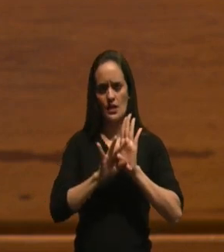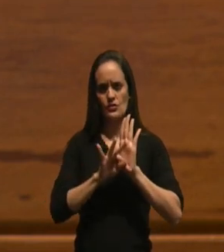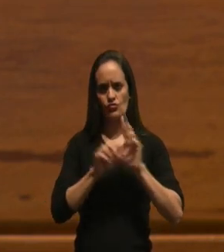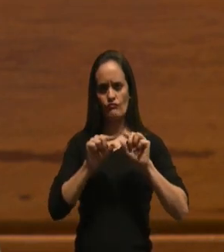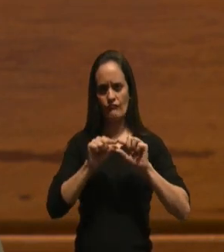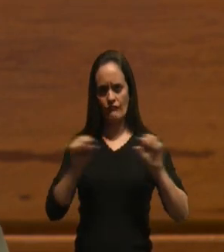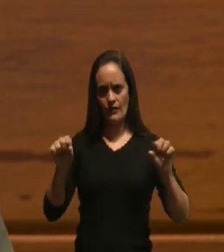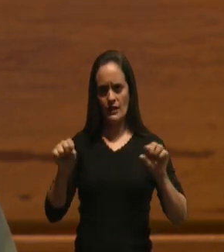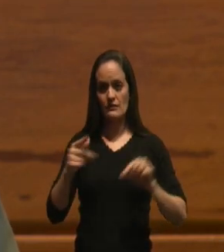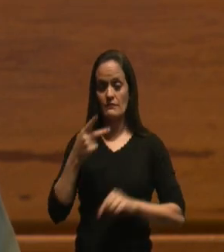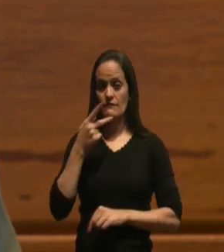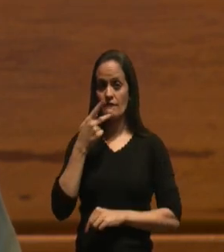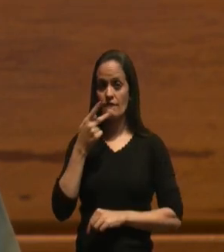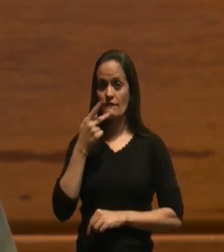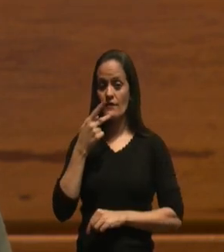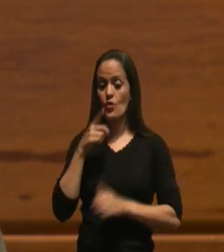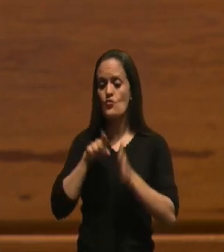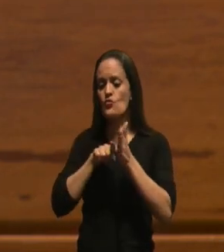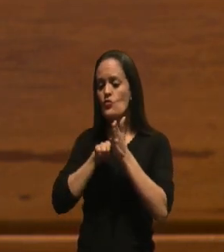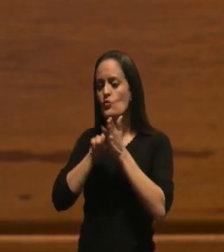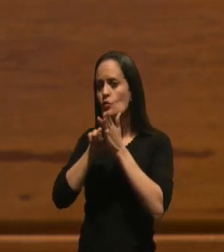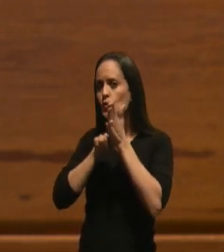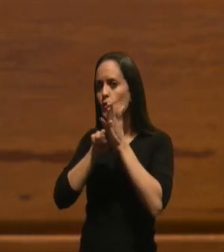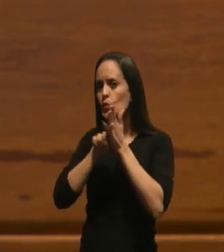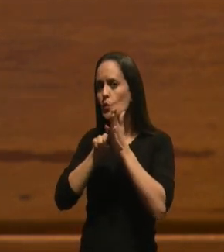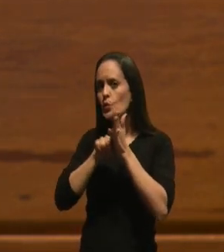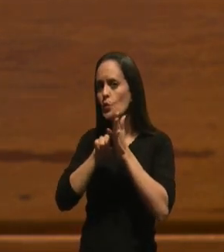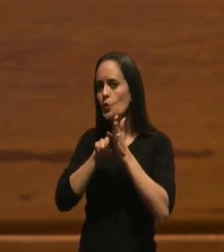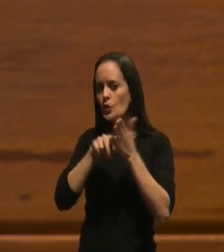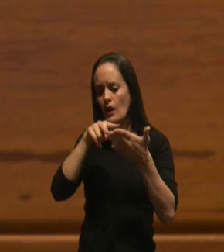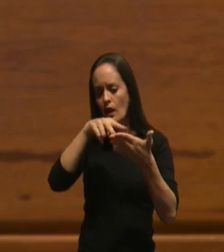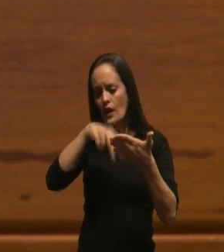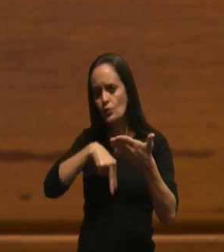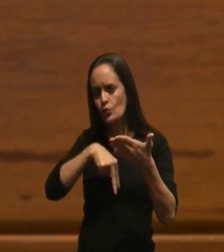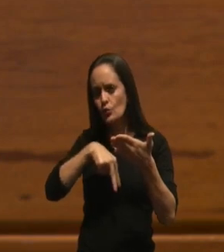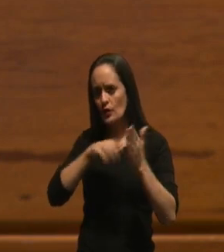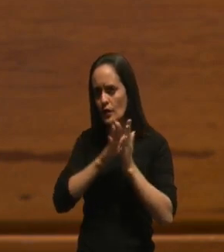aqui. Consulta primeiro a palavra do Senhor, querido.